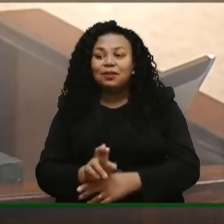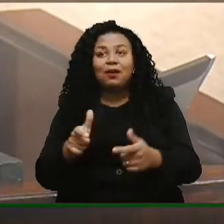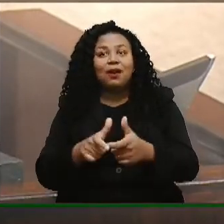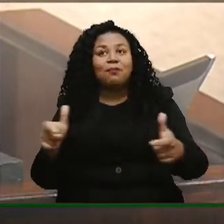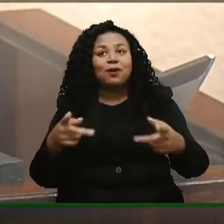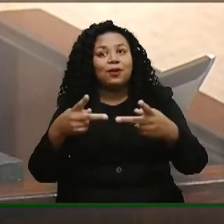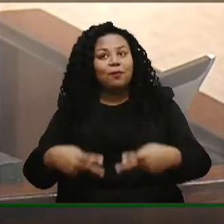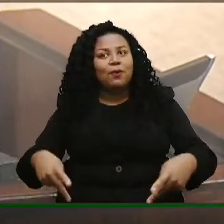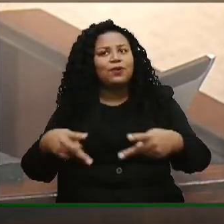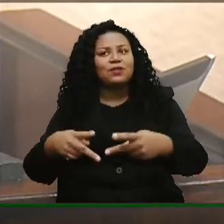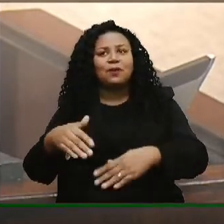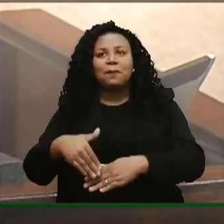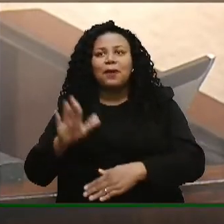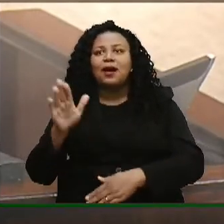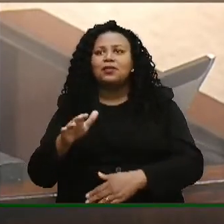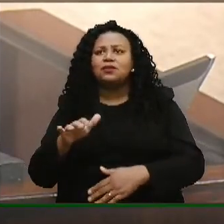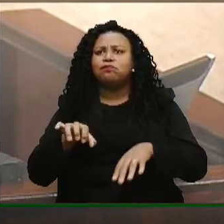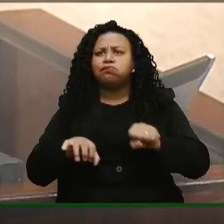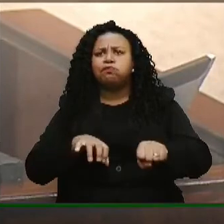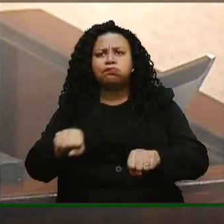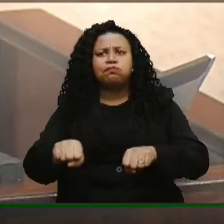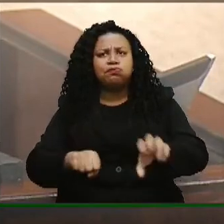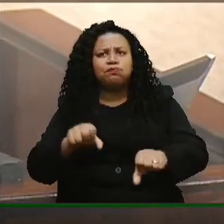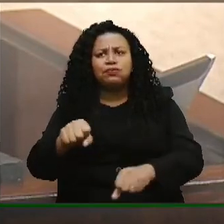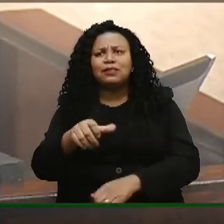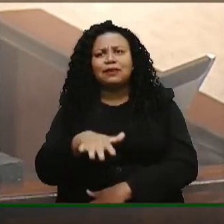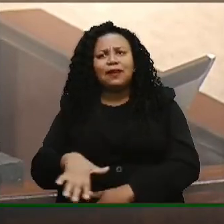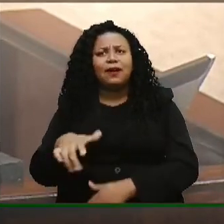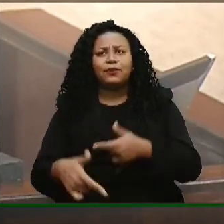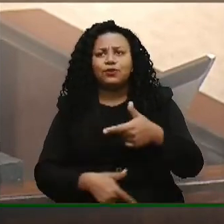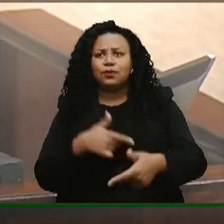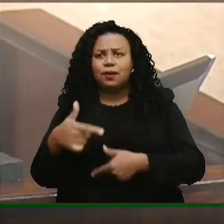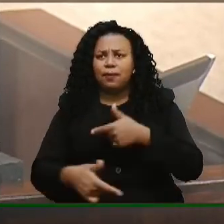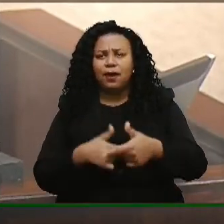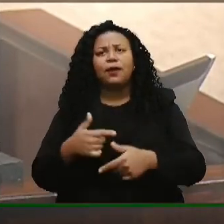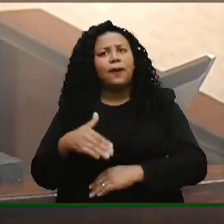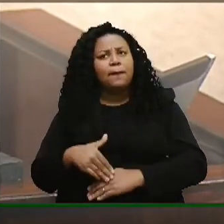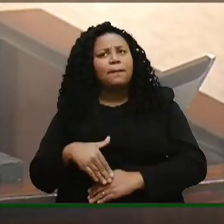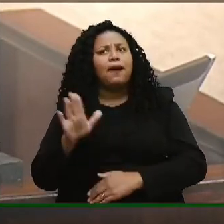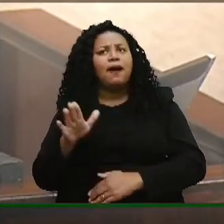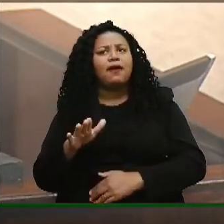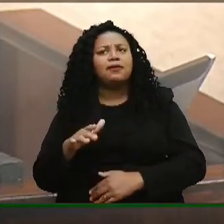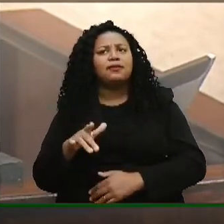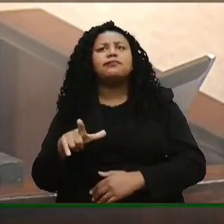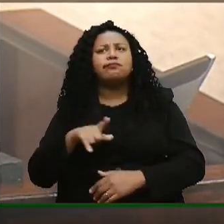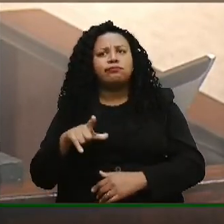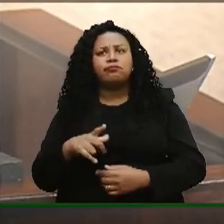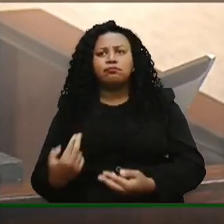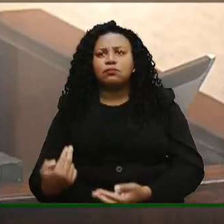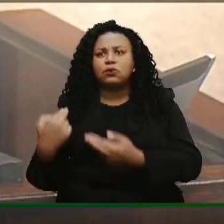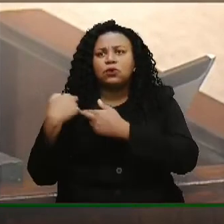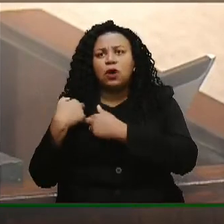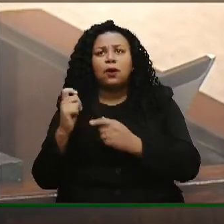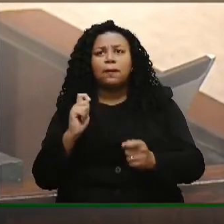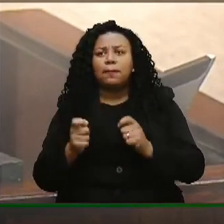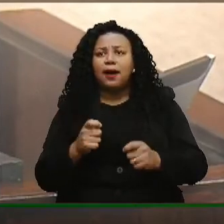população, cada vez mais ocupamos espaços no mercado de trabalho e cada vez mais somos responsáveis pelo